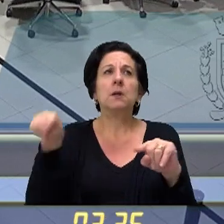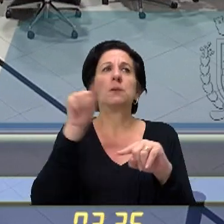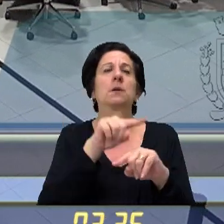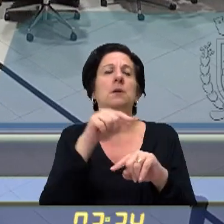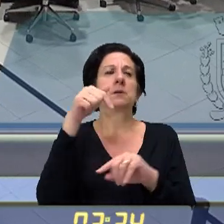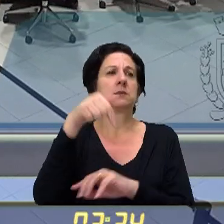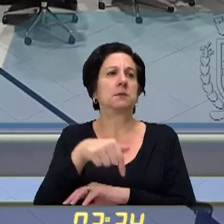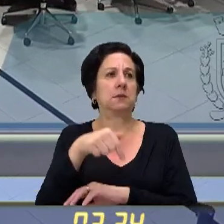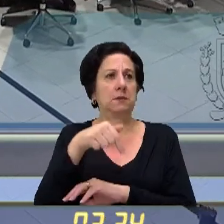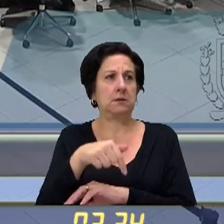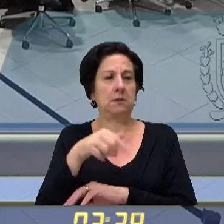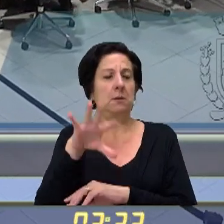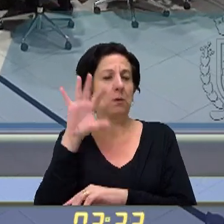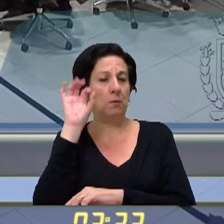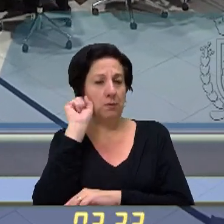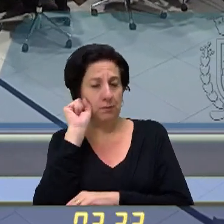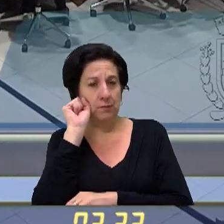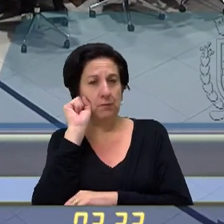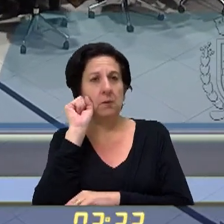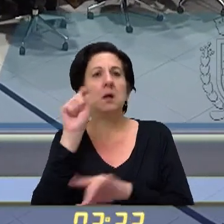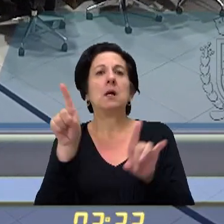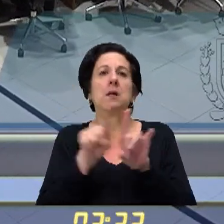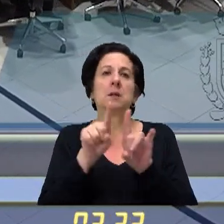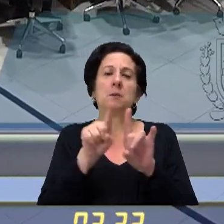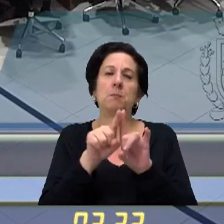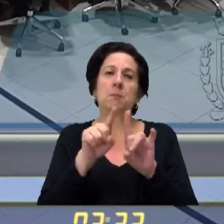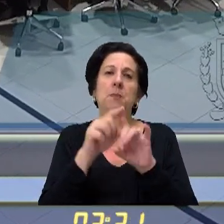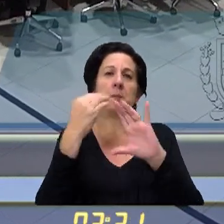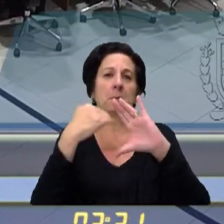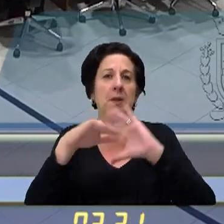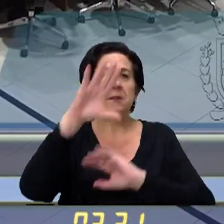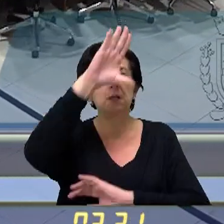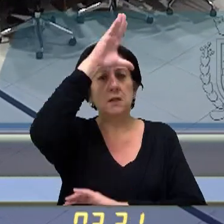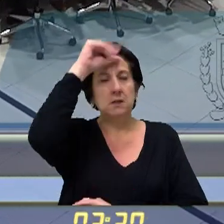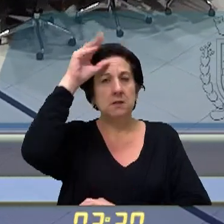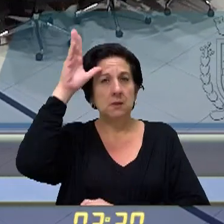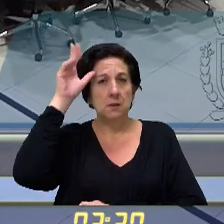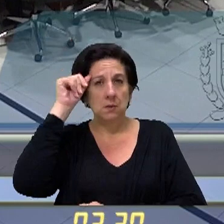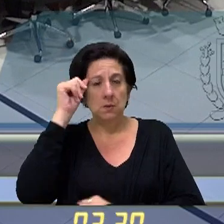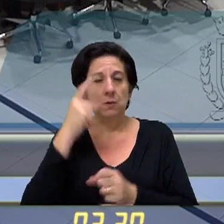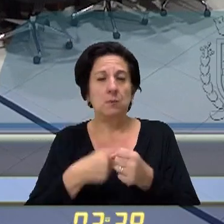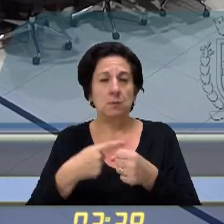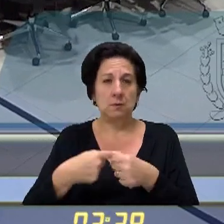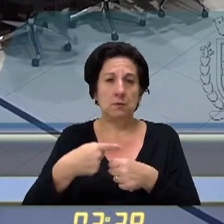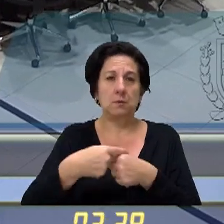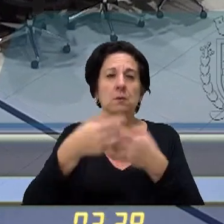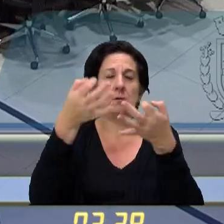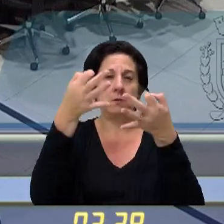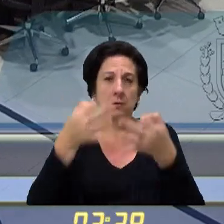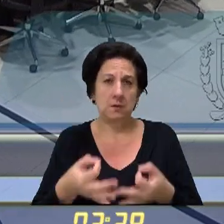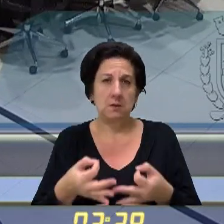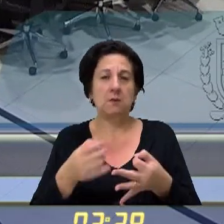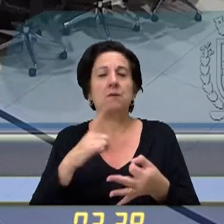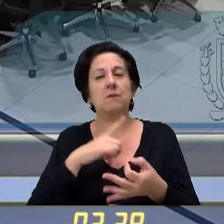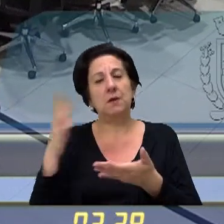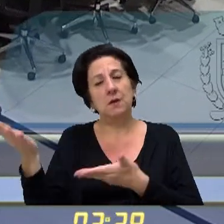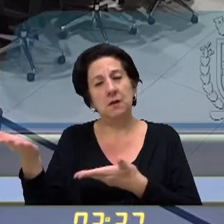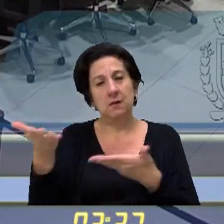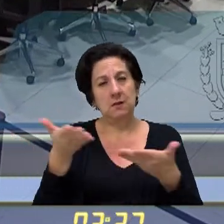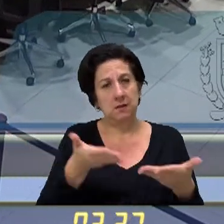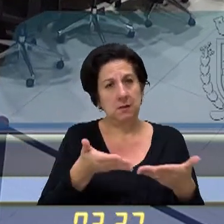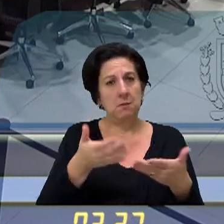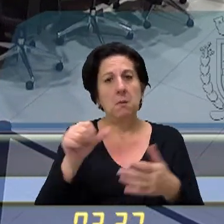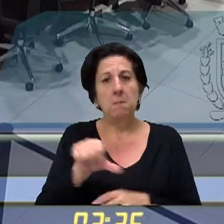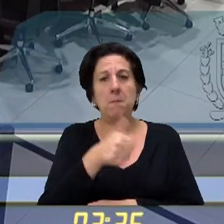estamos para ouvir e encaminhar também ao Executivo Municipal, que com certeza irá atendê-los